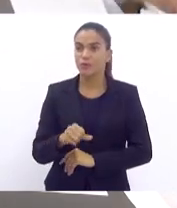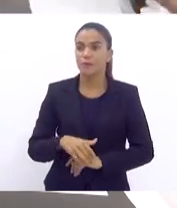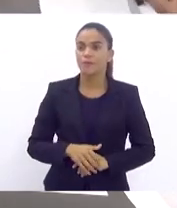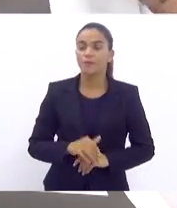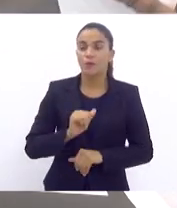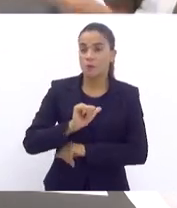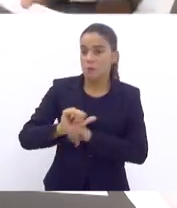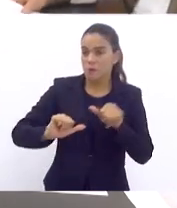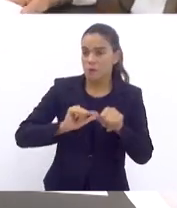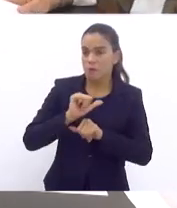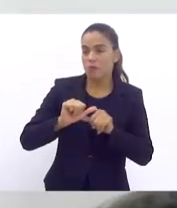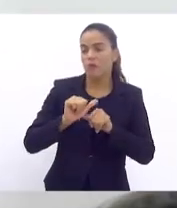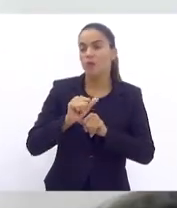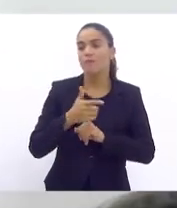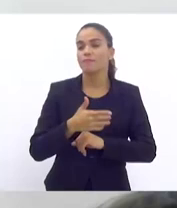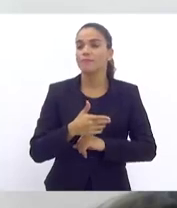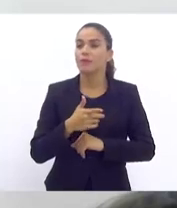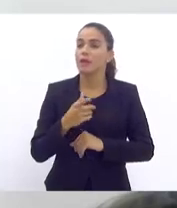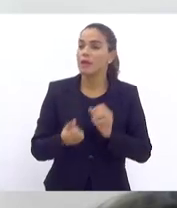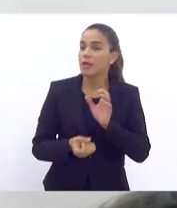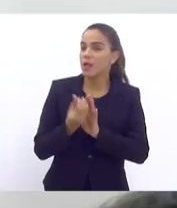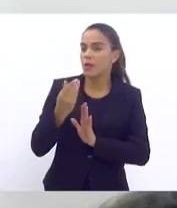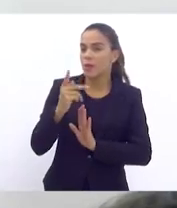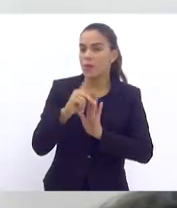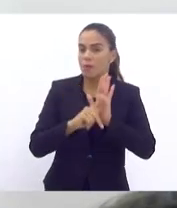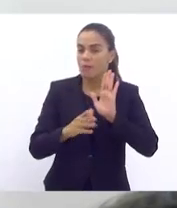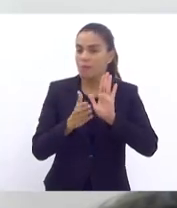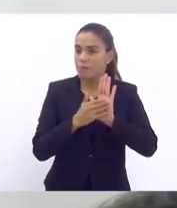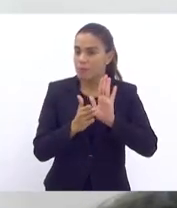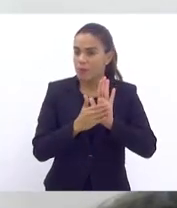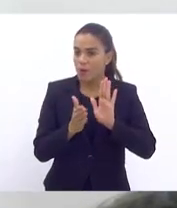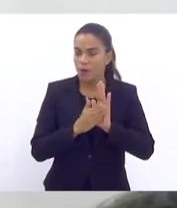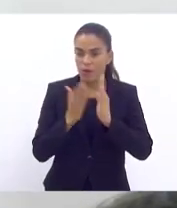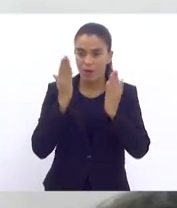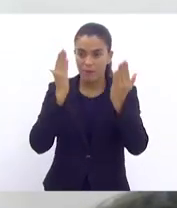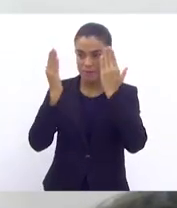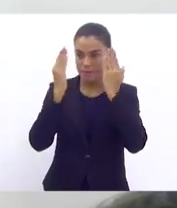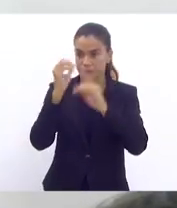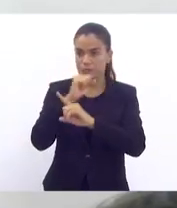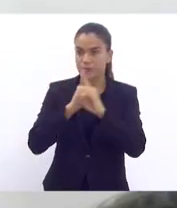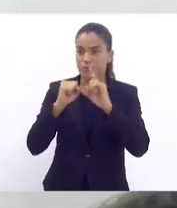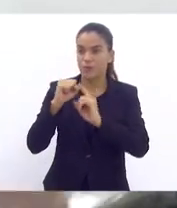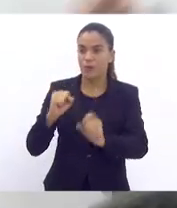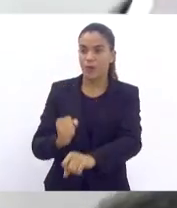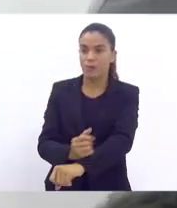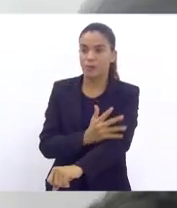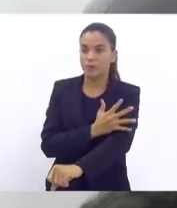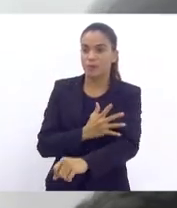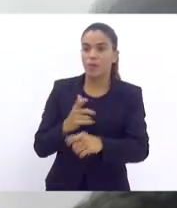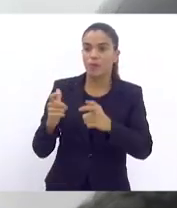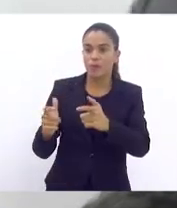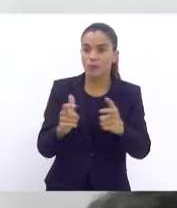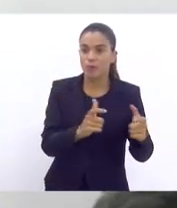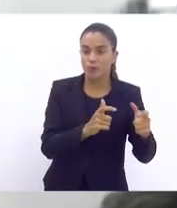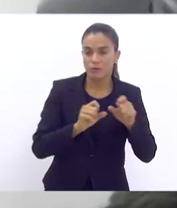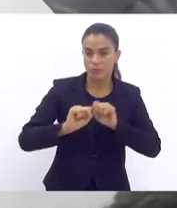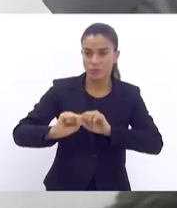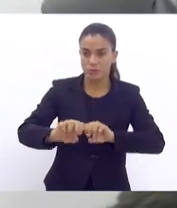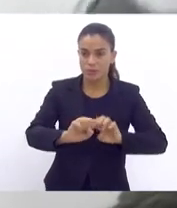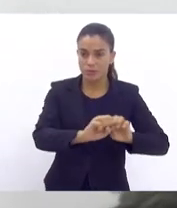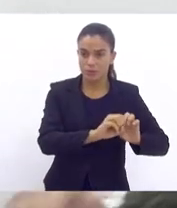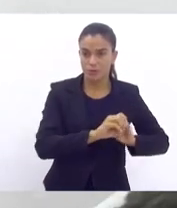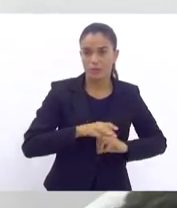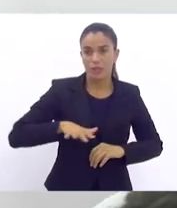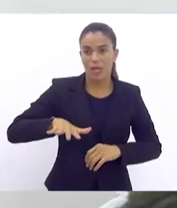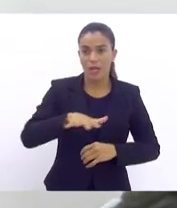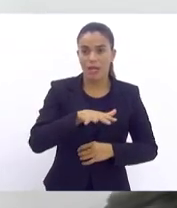e 12 de novembro de 21 que cria o programa de apoio psicossocio emocional nos estabelecimentos de ensino da